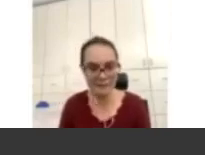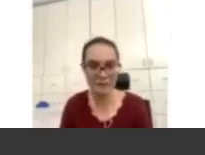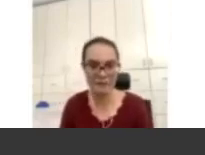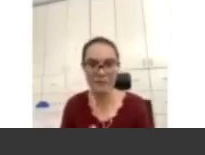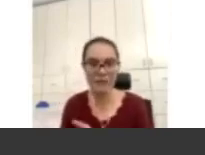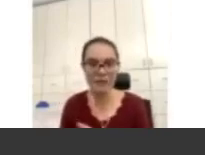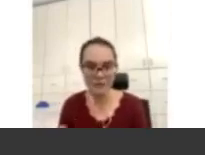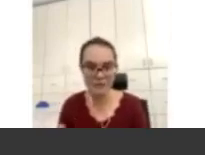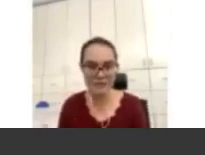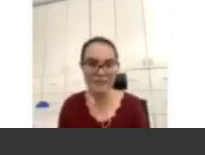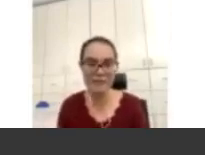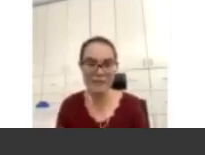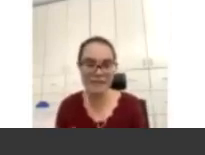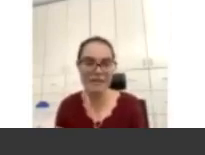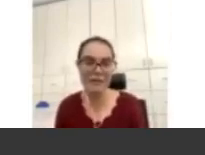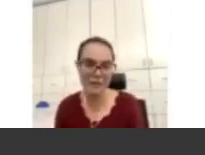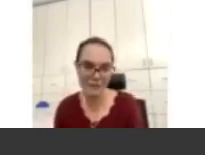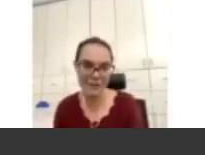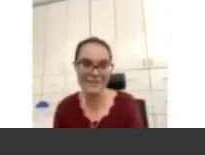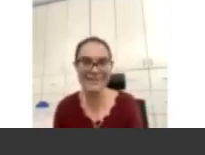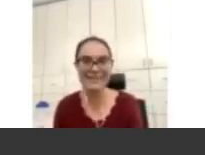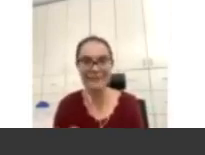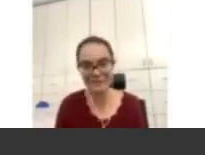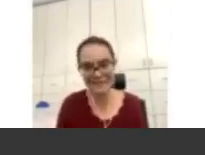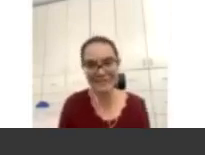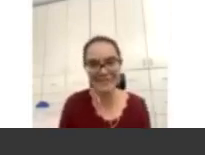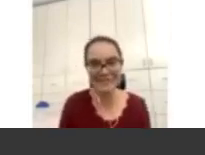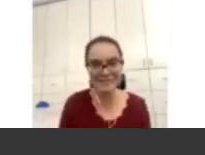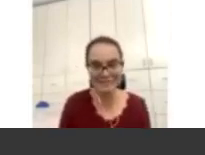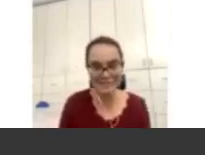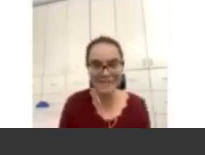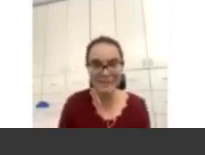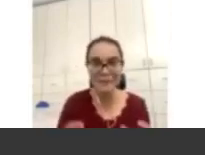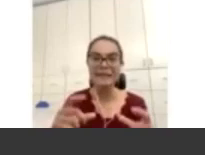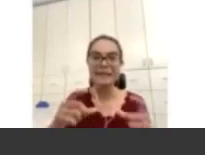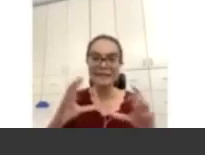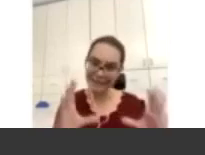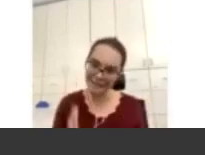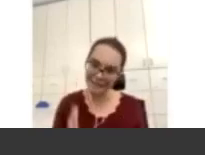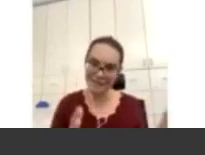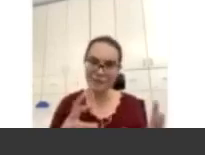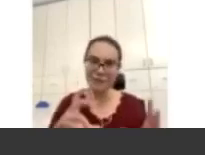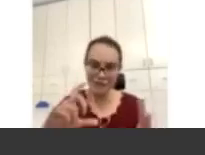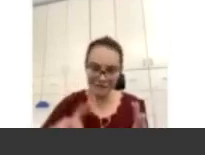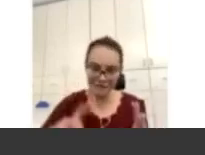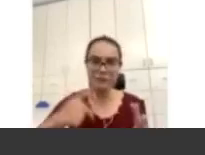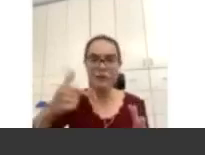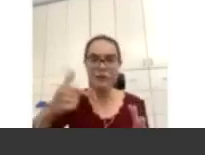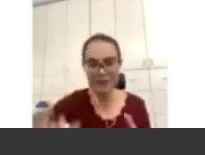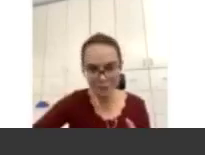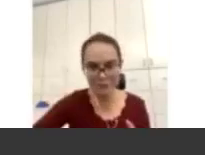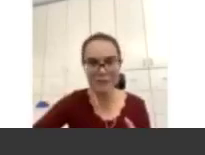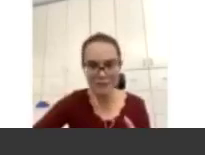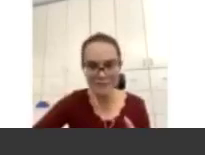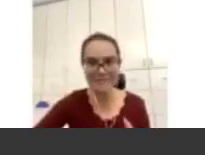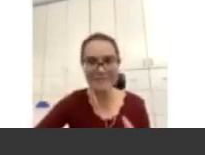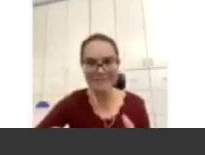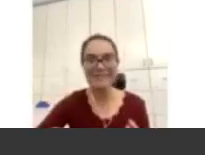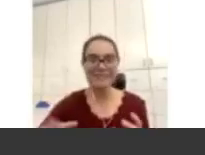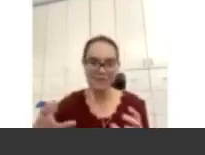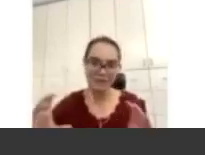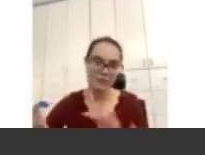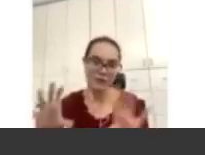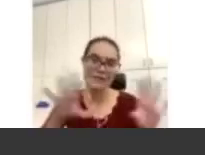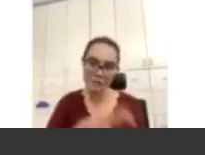vai sair provavelmente uma versão em parceria com a MS, e eles estão fazendo a validação dessa versão nossa na forma